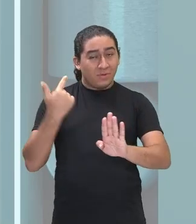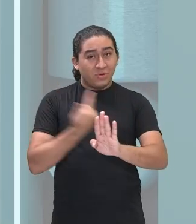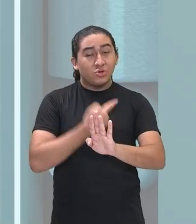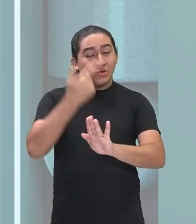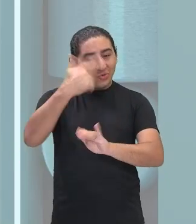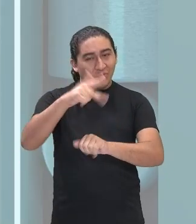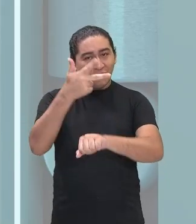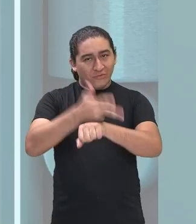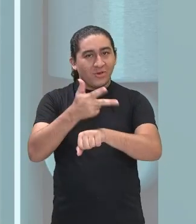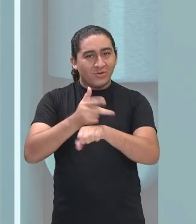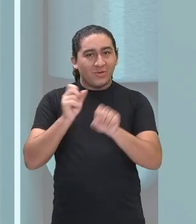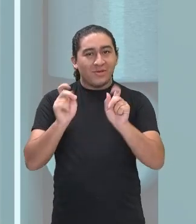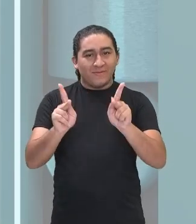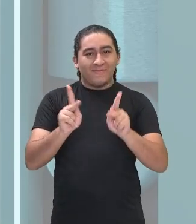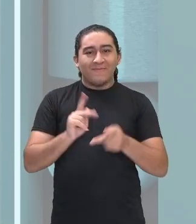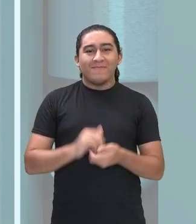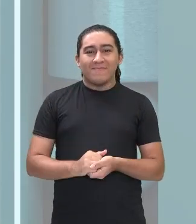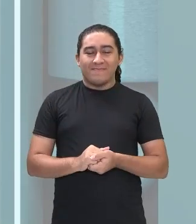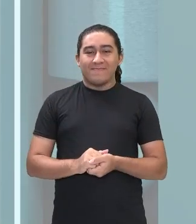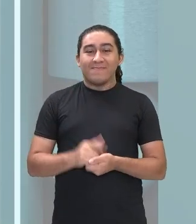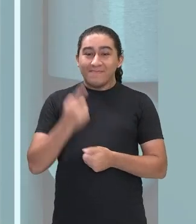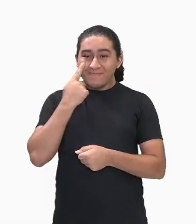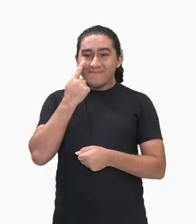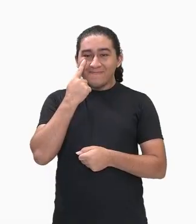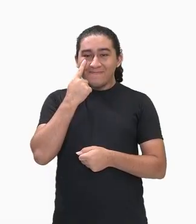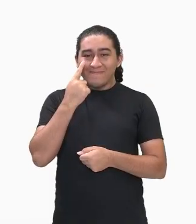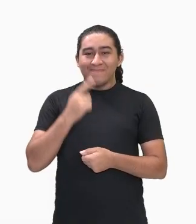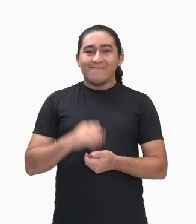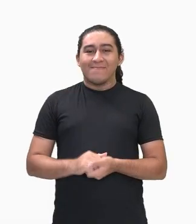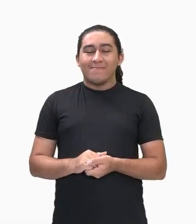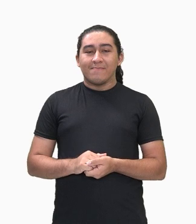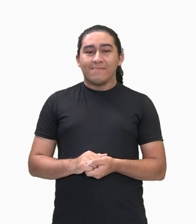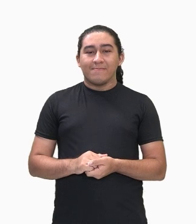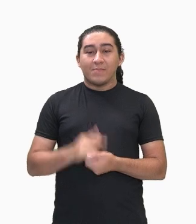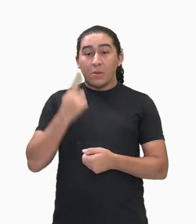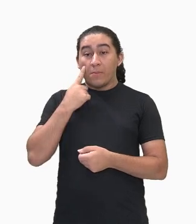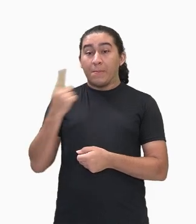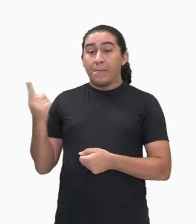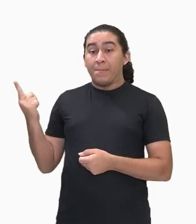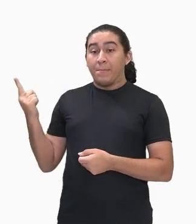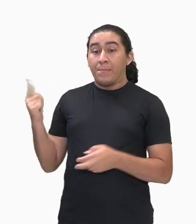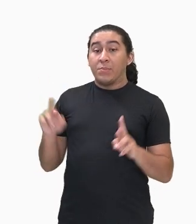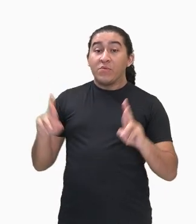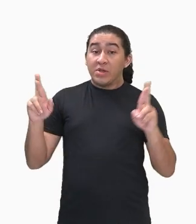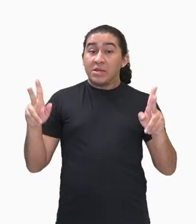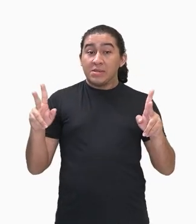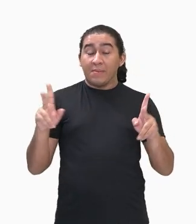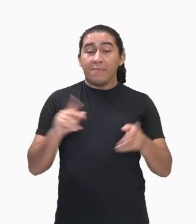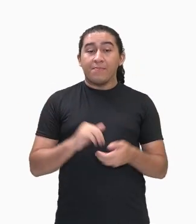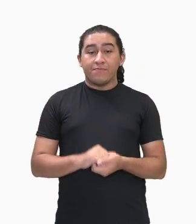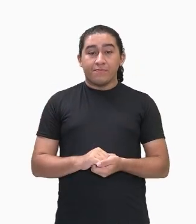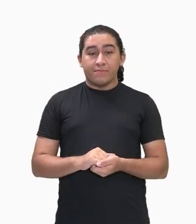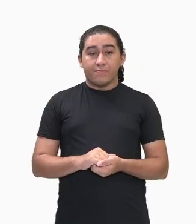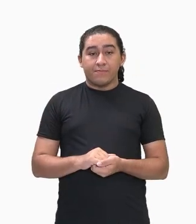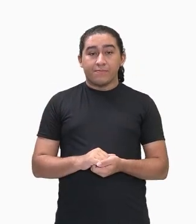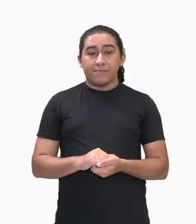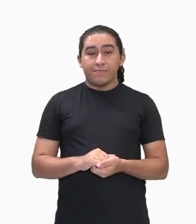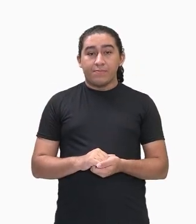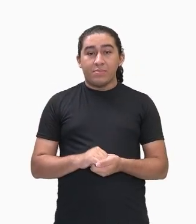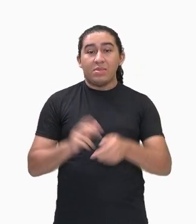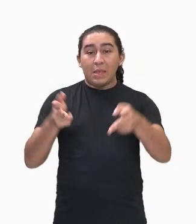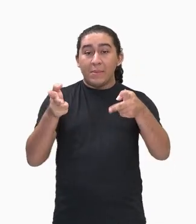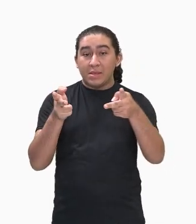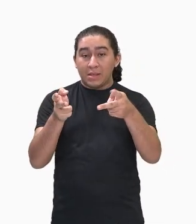de volta aqui a frase. Vamos mostrar aqui para vocês a diferença. Veja